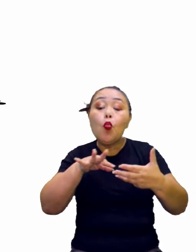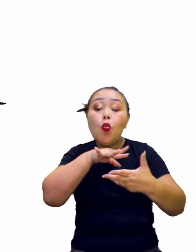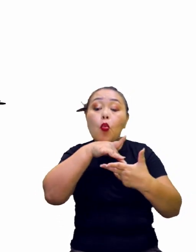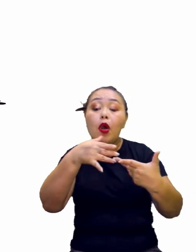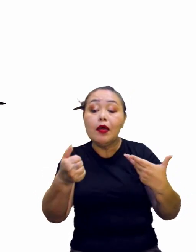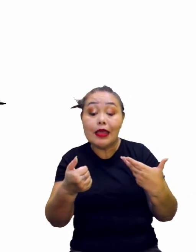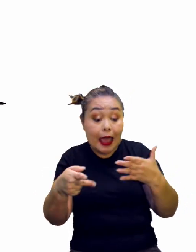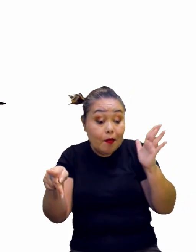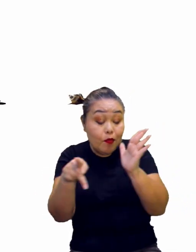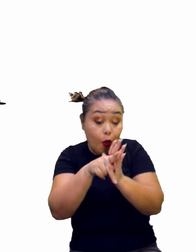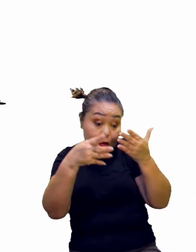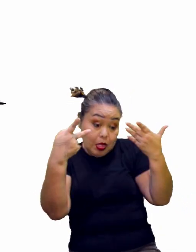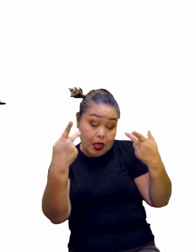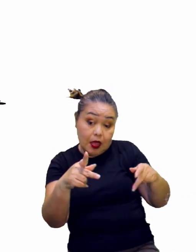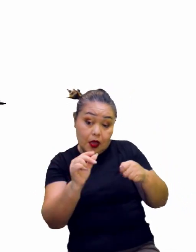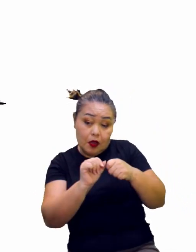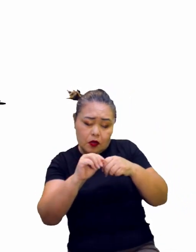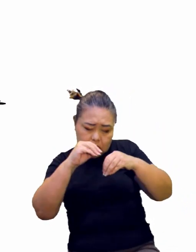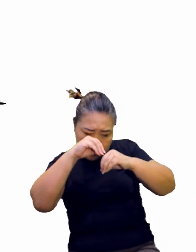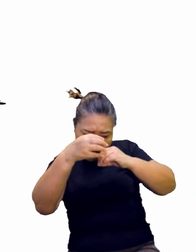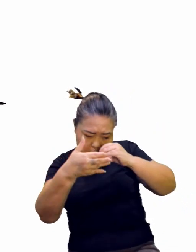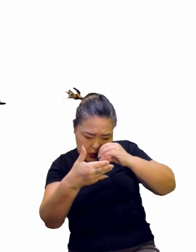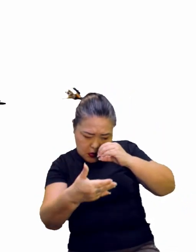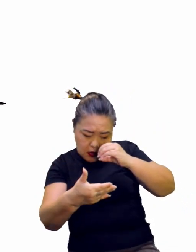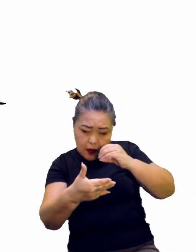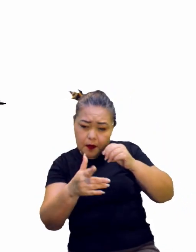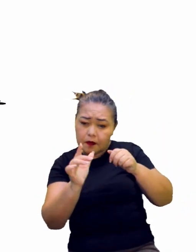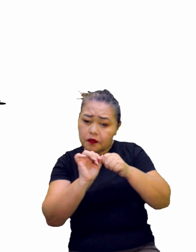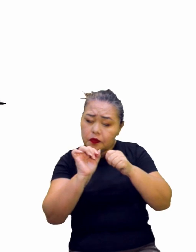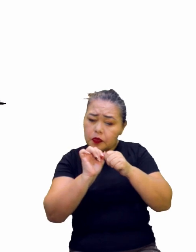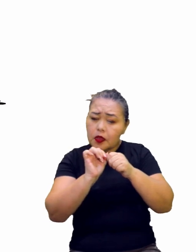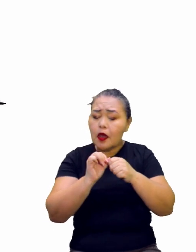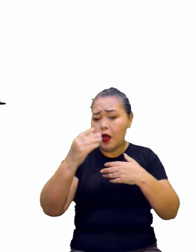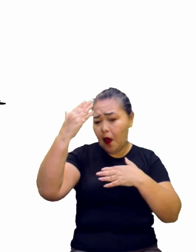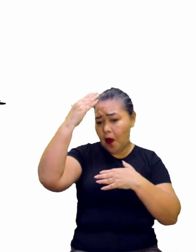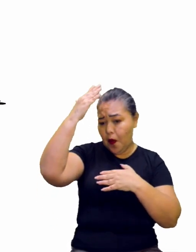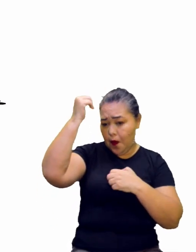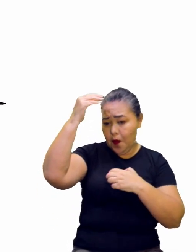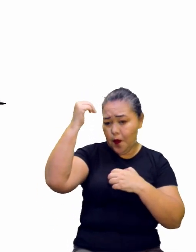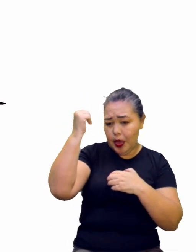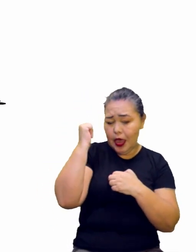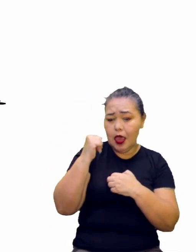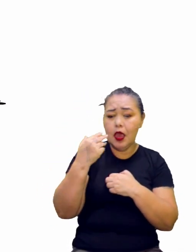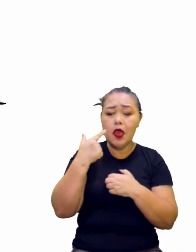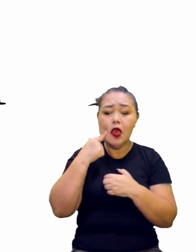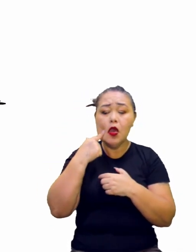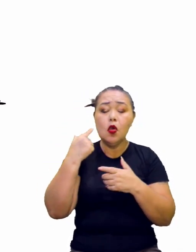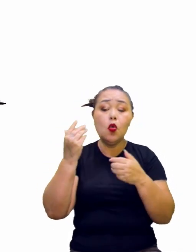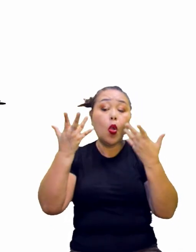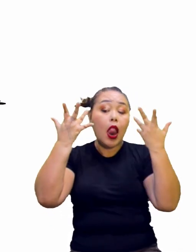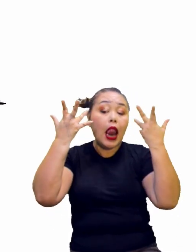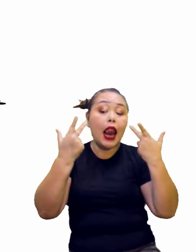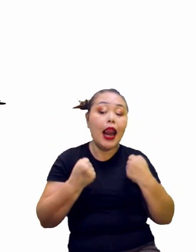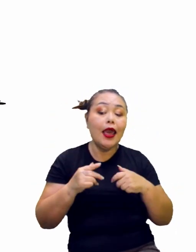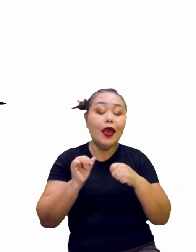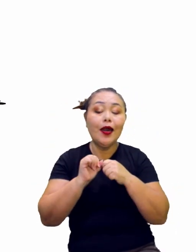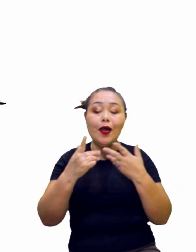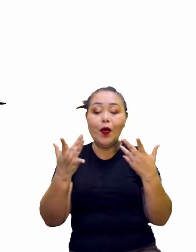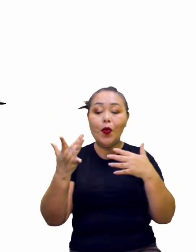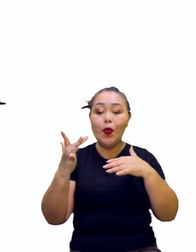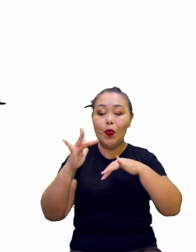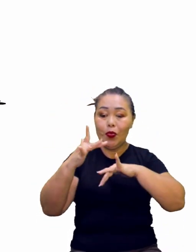endêmico, tipo micro-leão dourado, ele é endêmico de uma determinada região. Ah, mas eu não estou atacando ele em si, mas eu